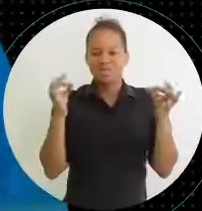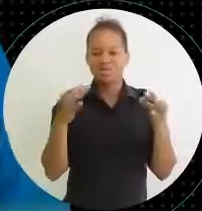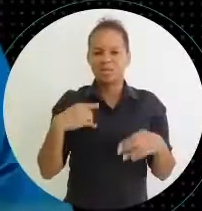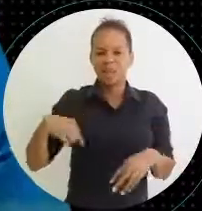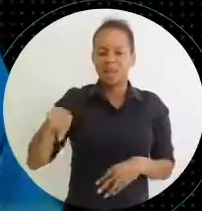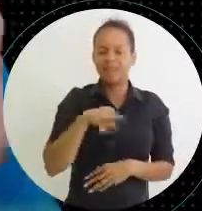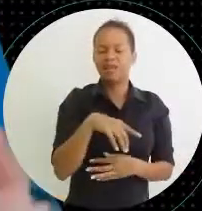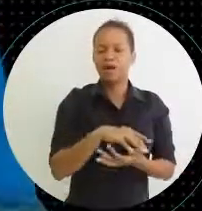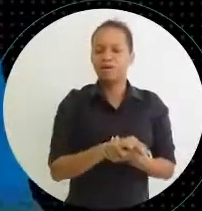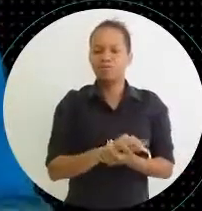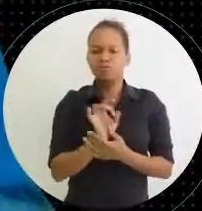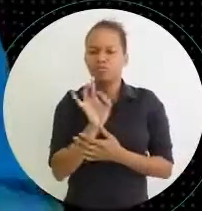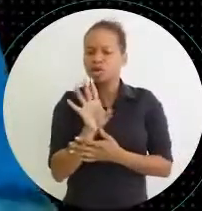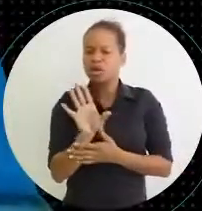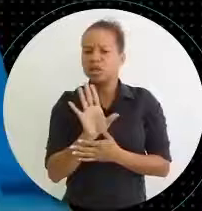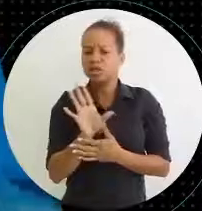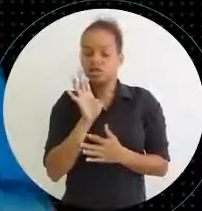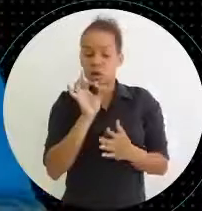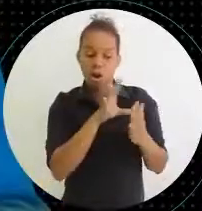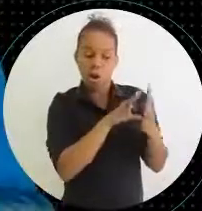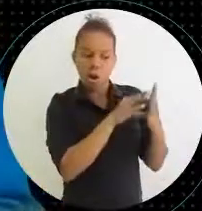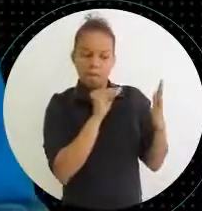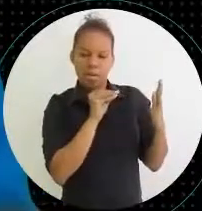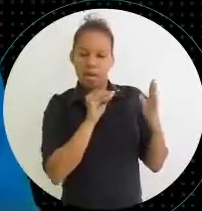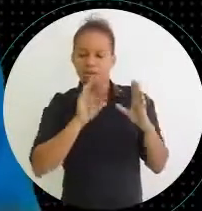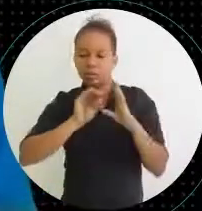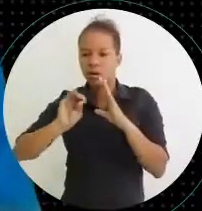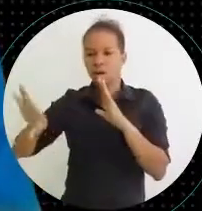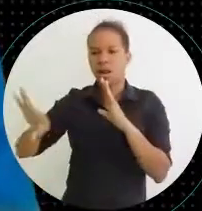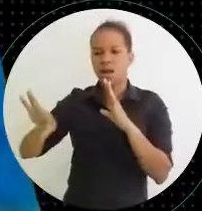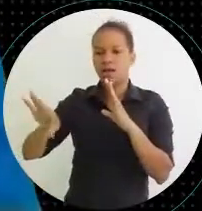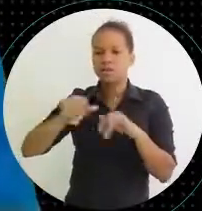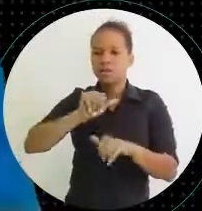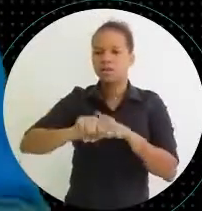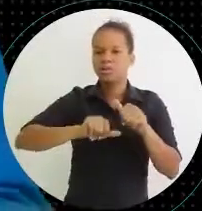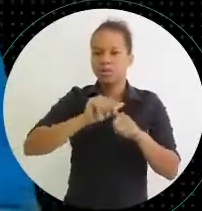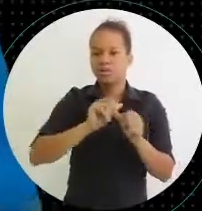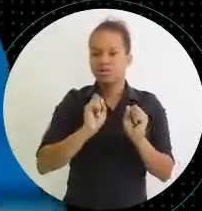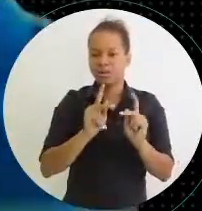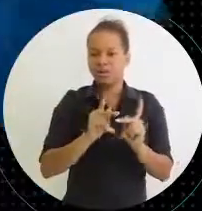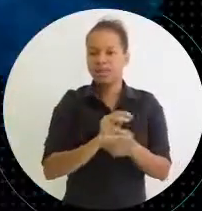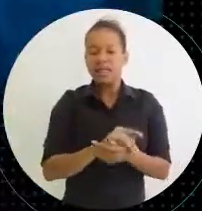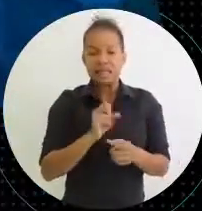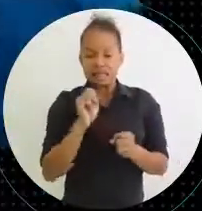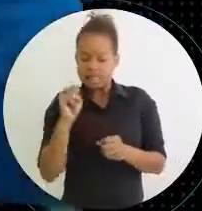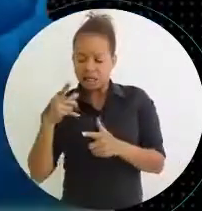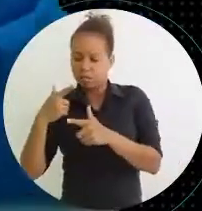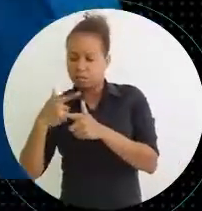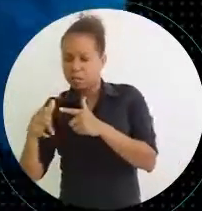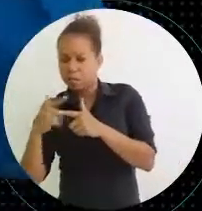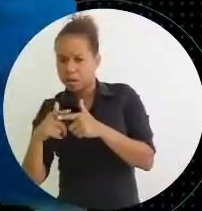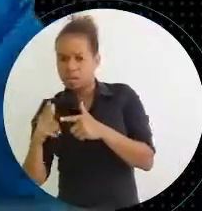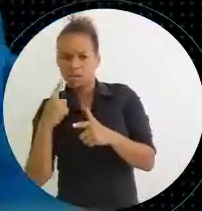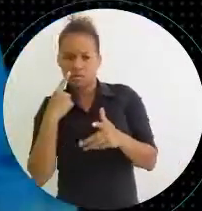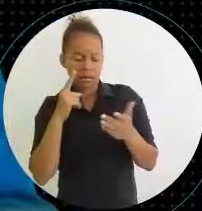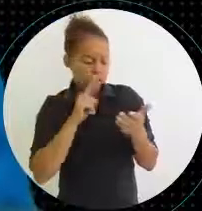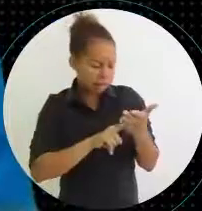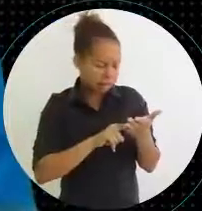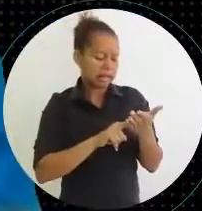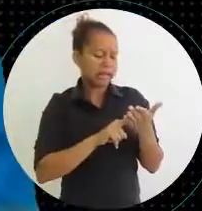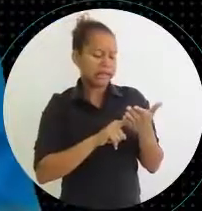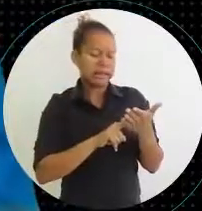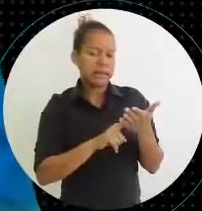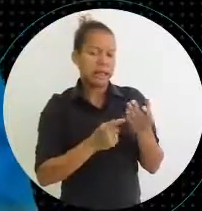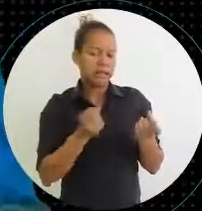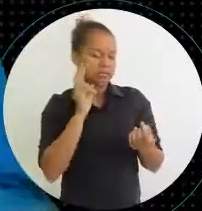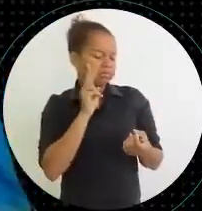Então, é só isso mesmo, é copiar, colar e sair alterando, certo? Se der algum problema, é na linkagem lá, você dá uma